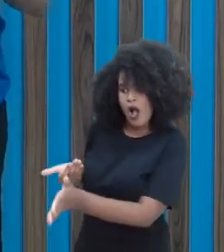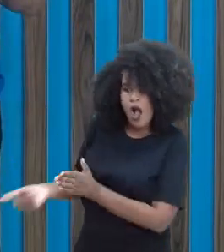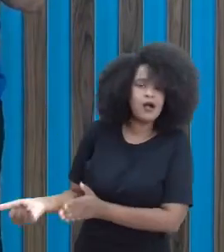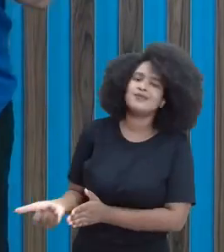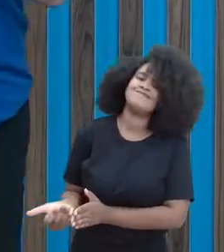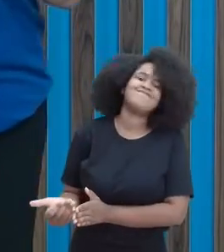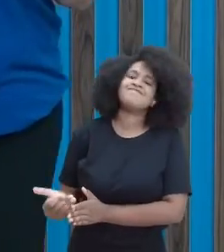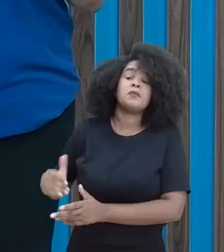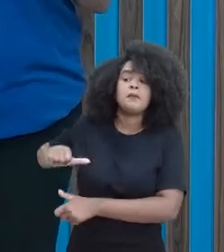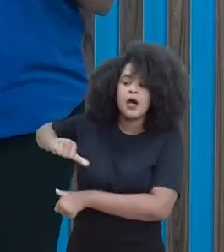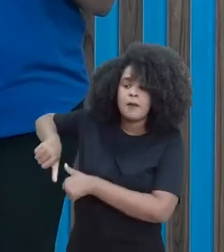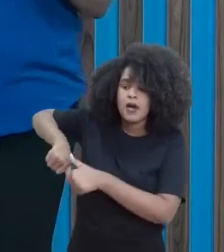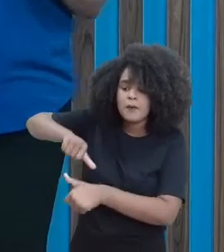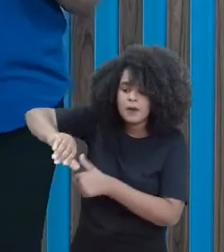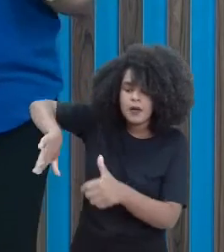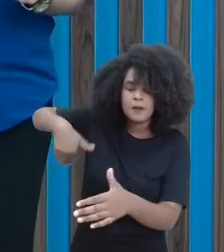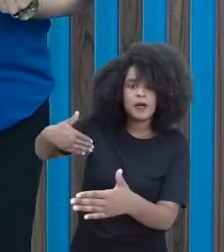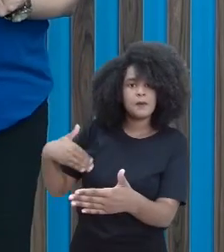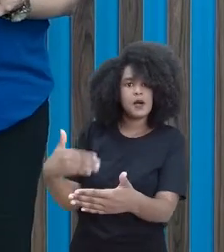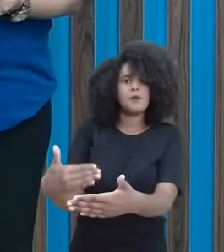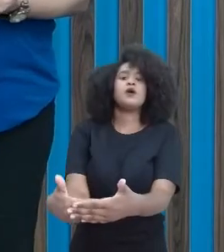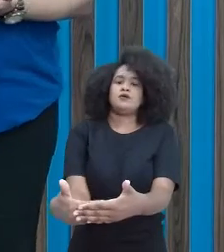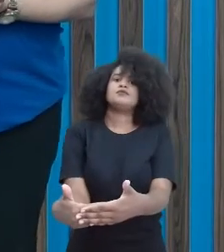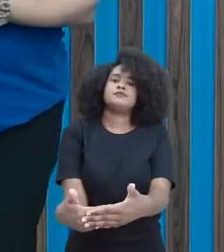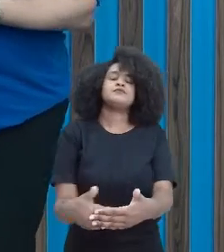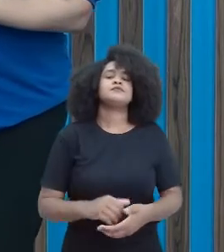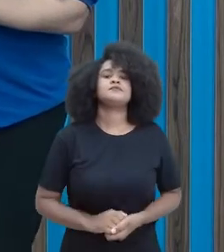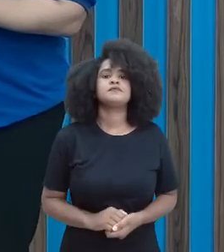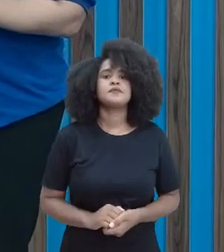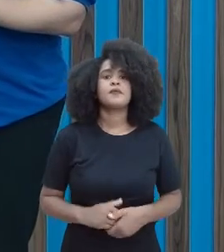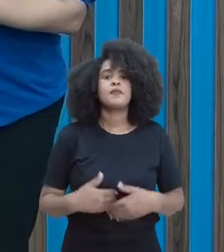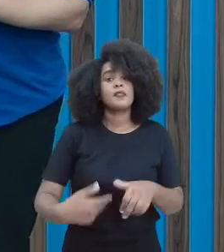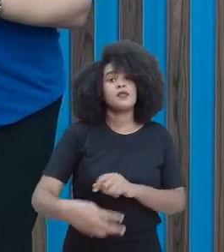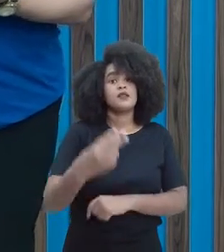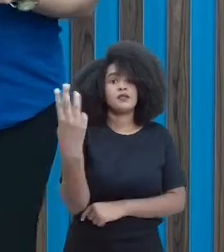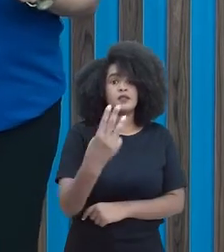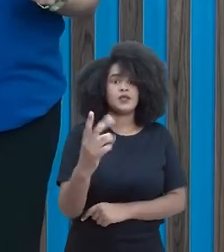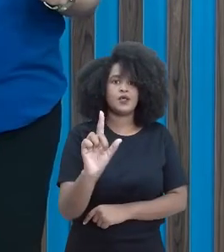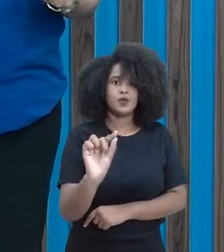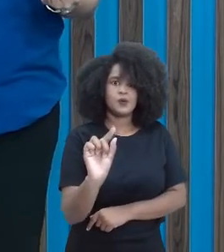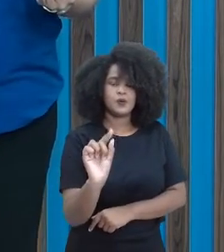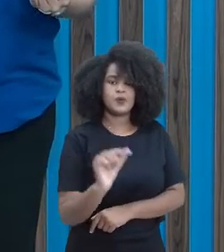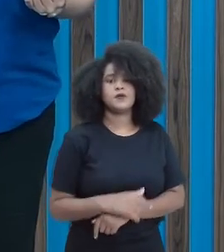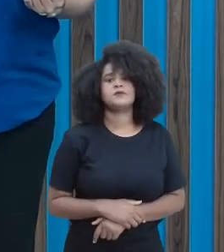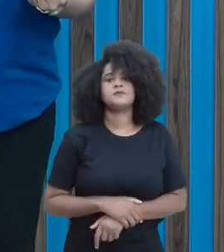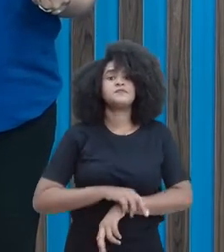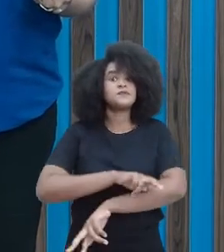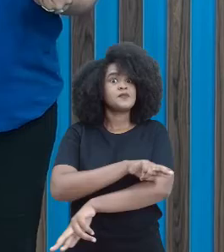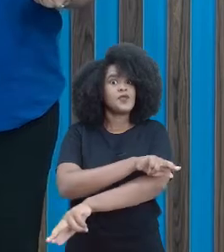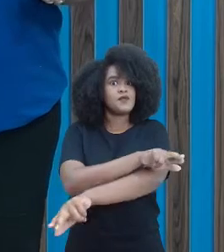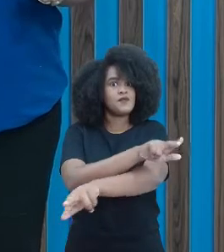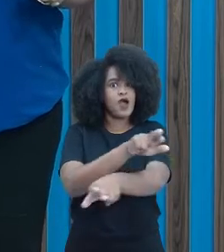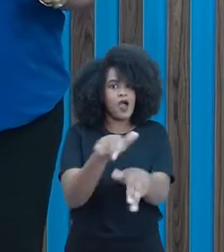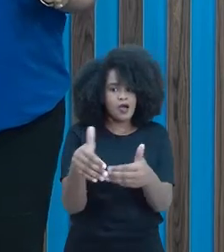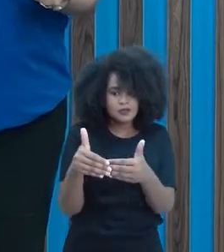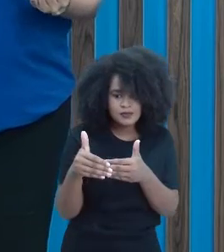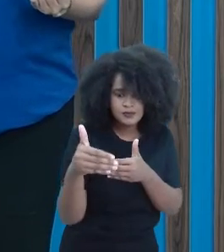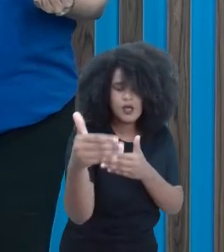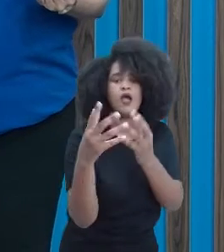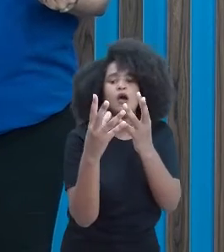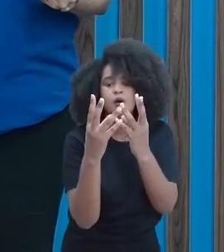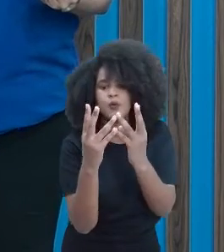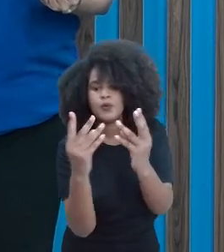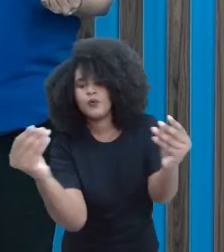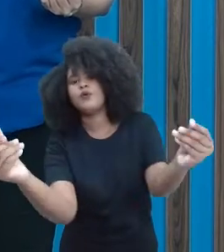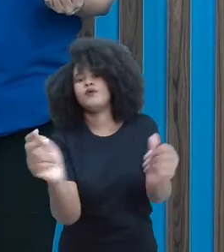né, mudando ao longo do tempo, tá certo? E a terceira coisa é que muitos vão deixar de